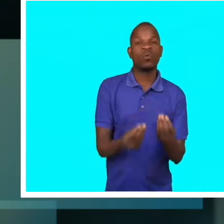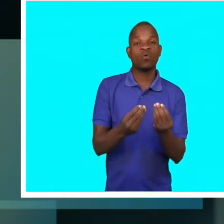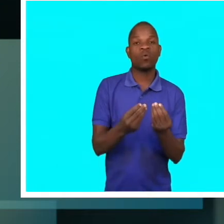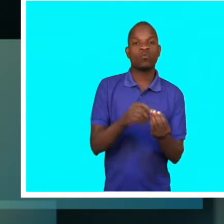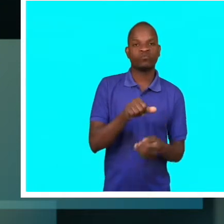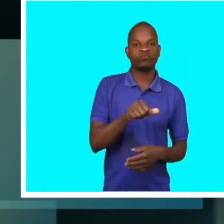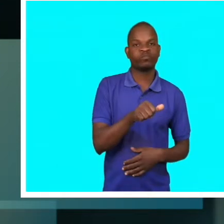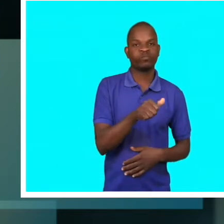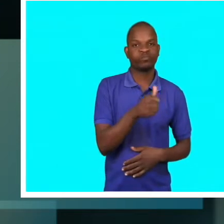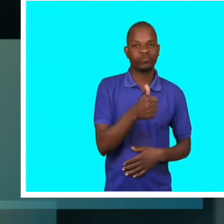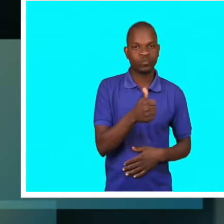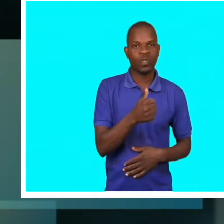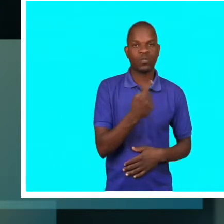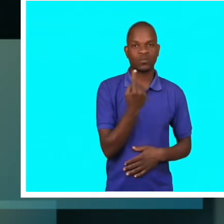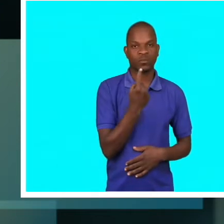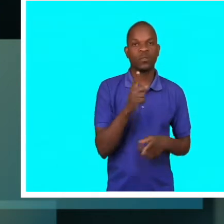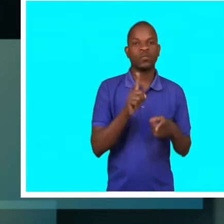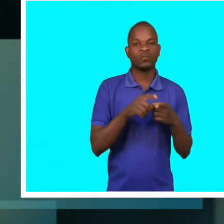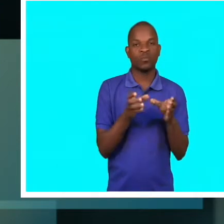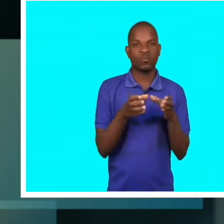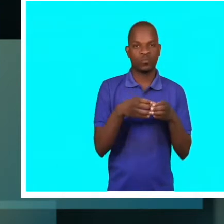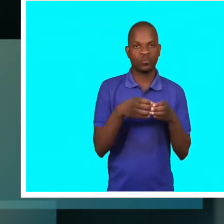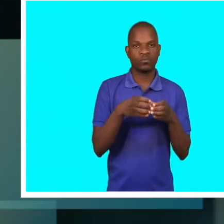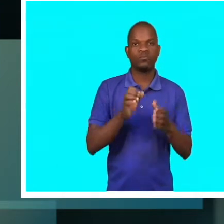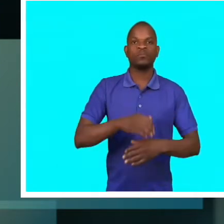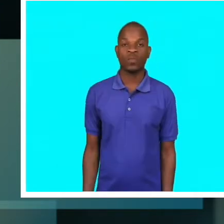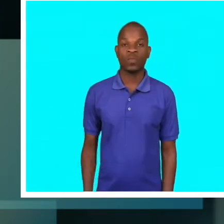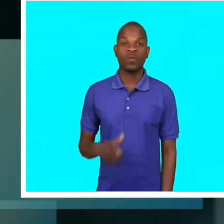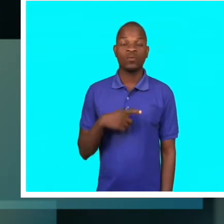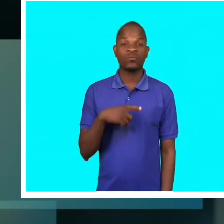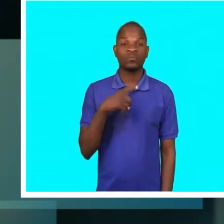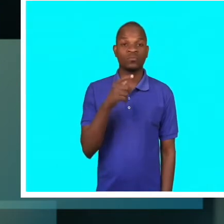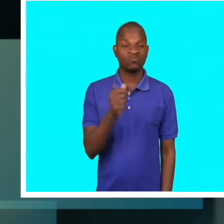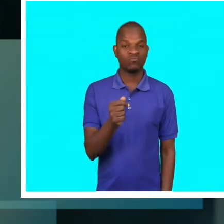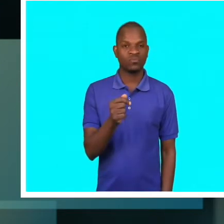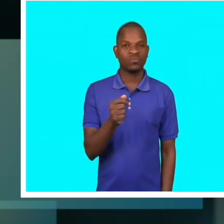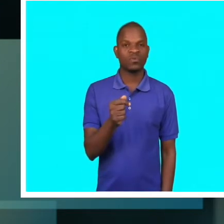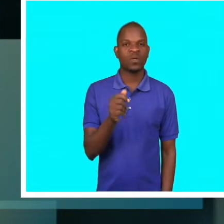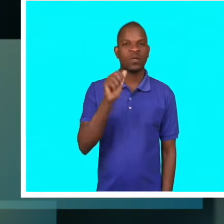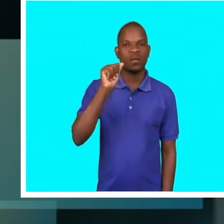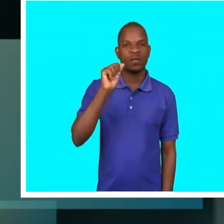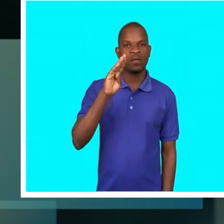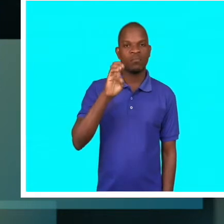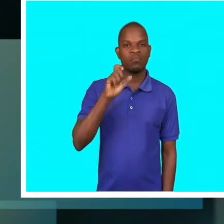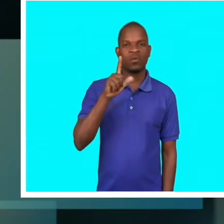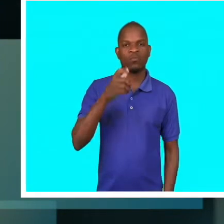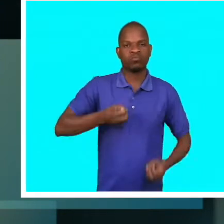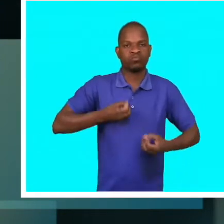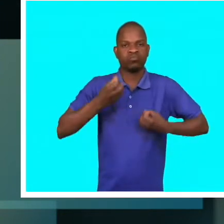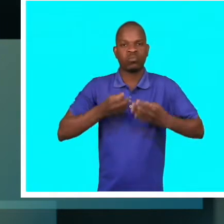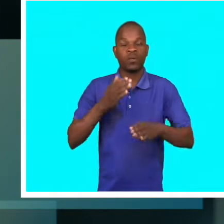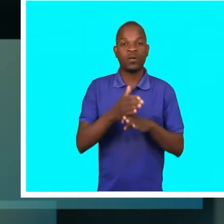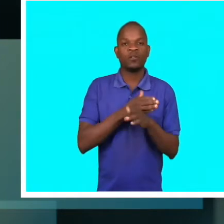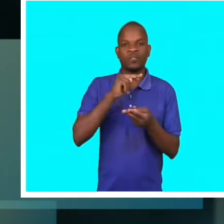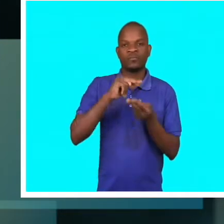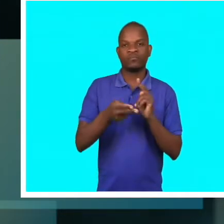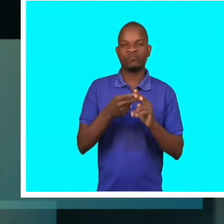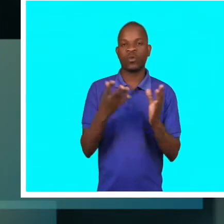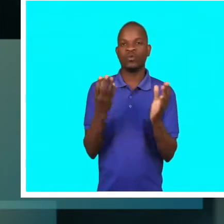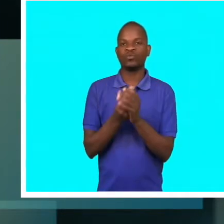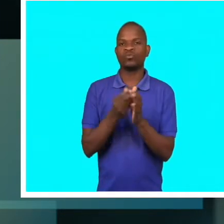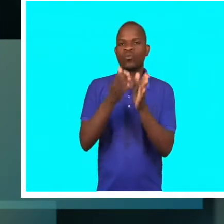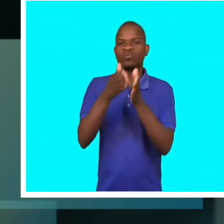Como é que nós podemos ser fortes, individual e coletivamente? O treinador luso moçambicano fez estas declarações num encontro que